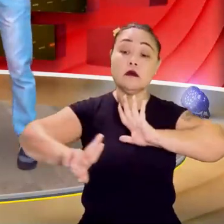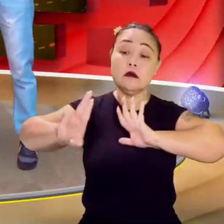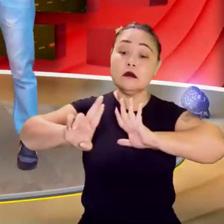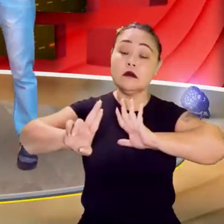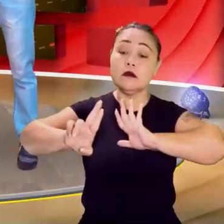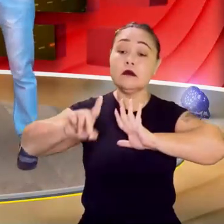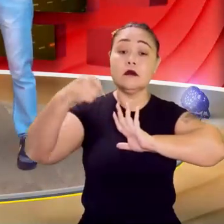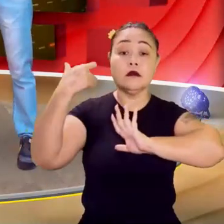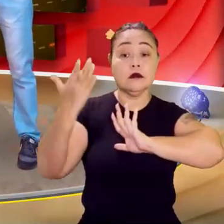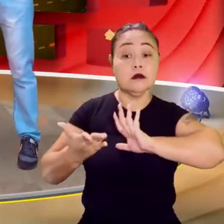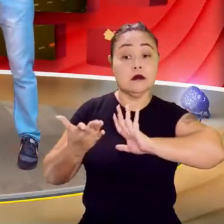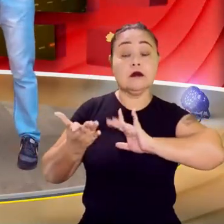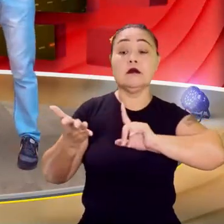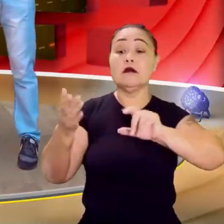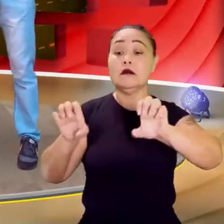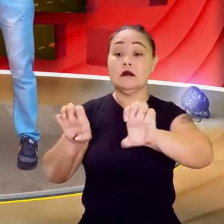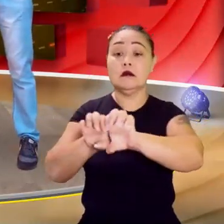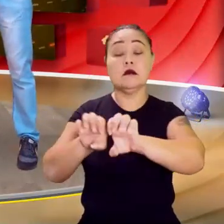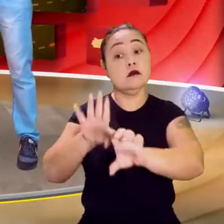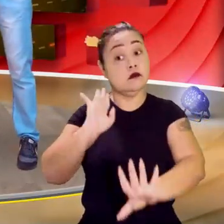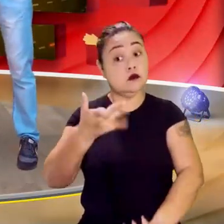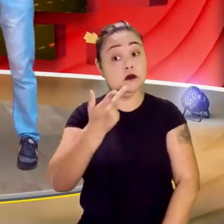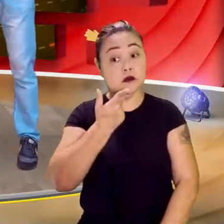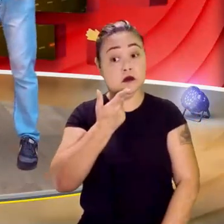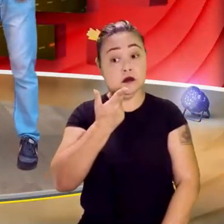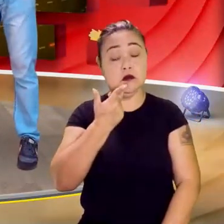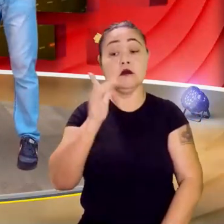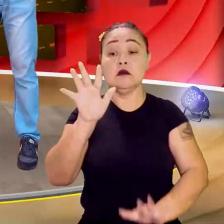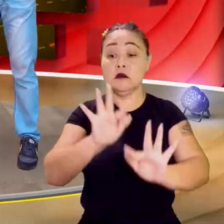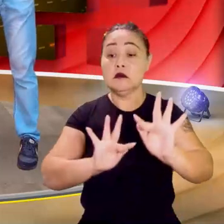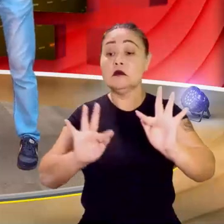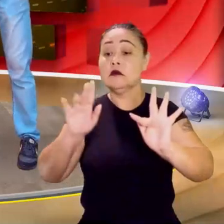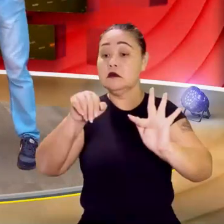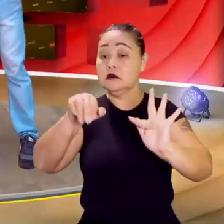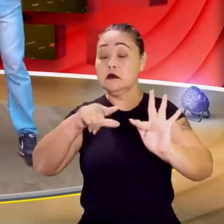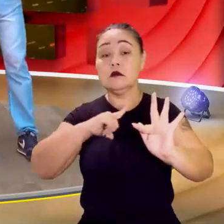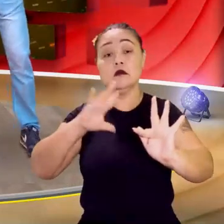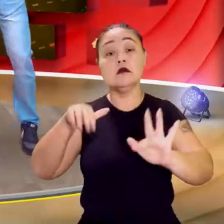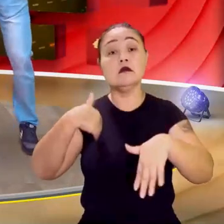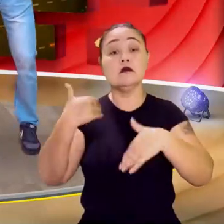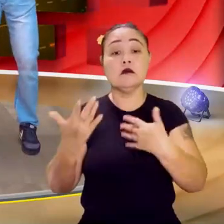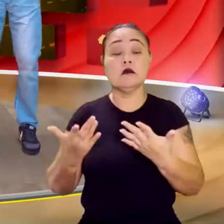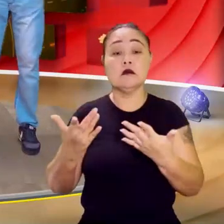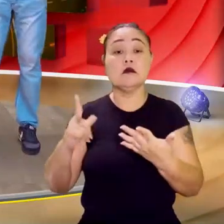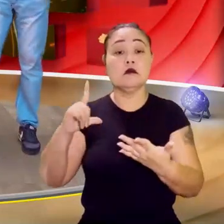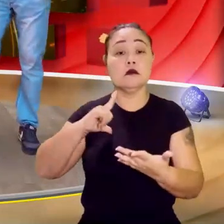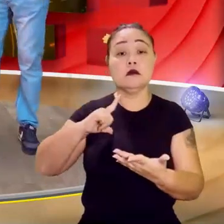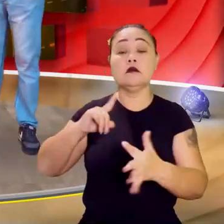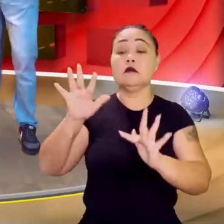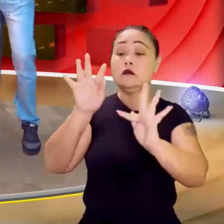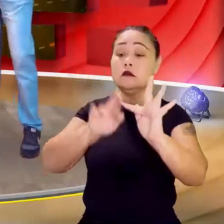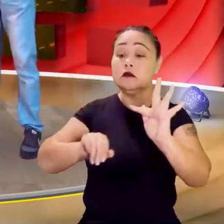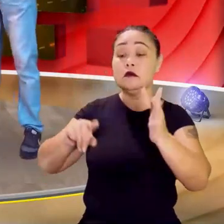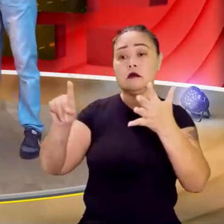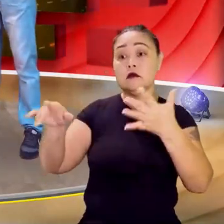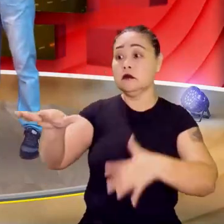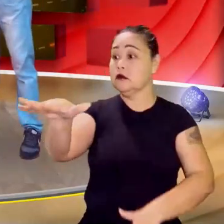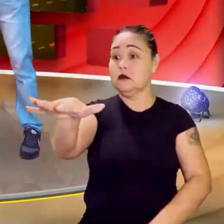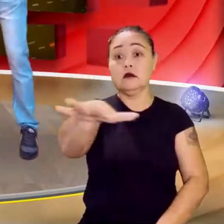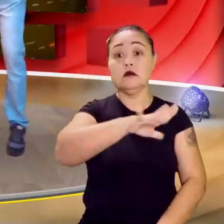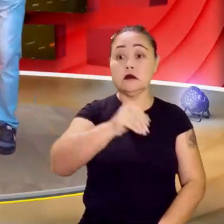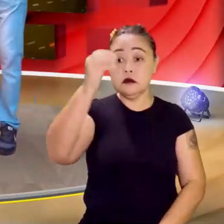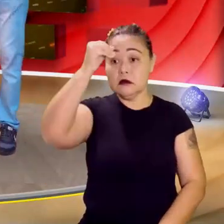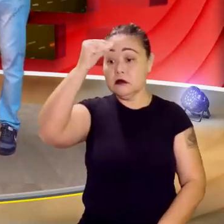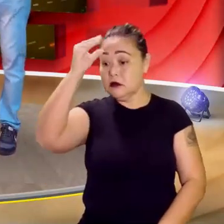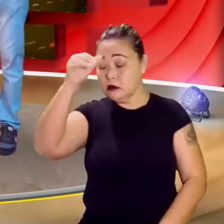gente aplica essas equações, funções, né? E tudo mais, né? E a gente viu que temos aplicações nas diversas áreas